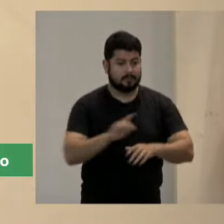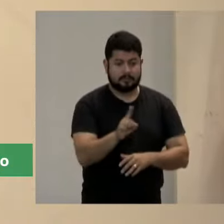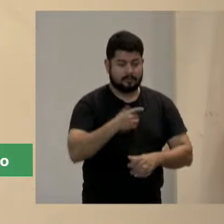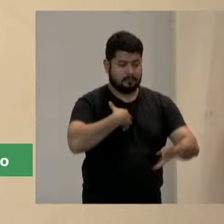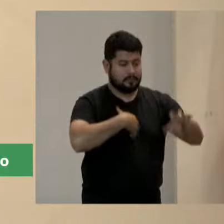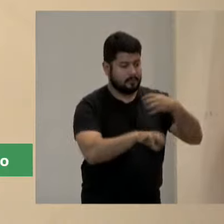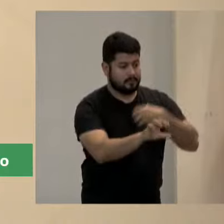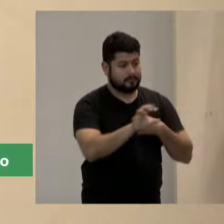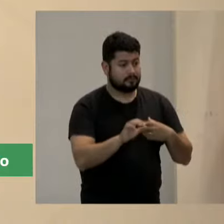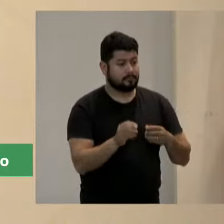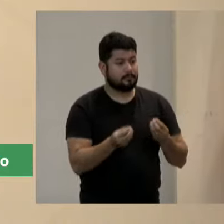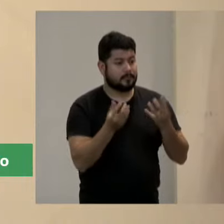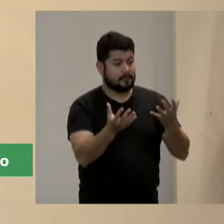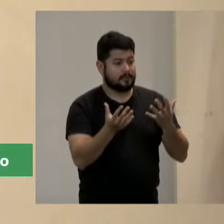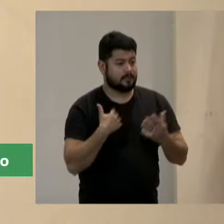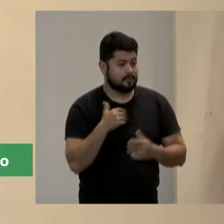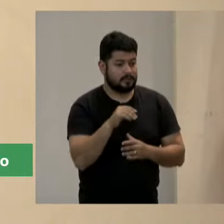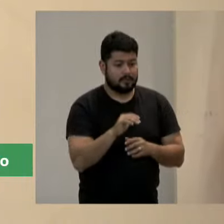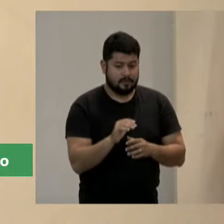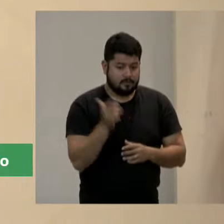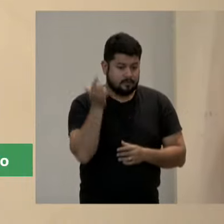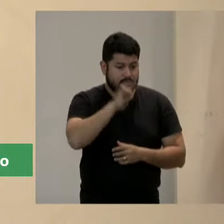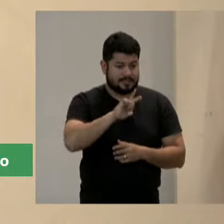cursos de licenciatura ou bacharelado.